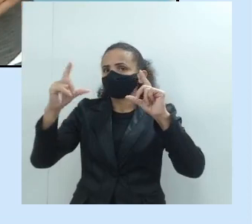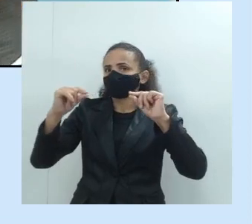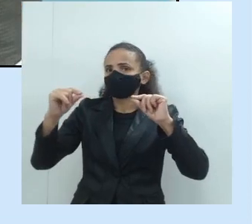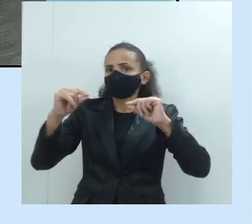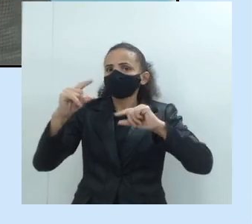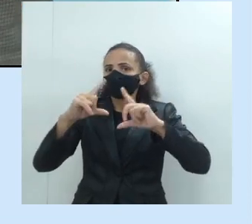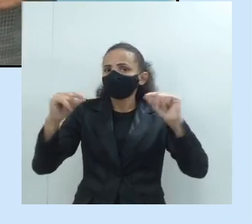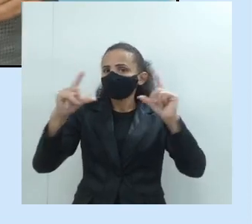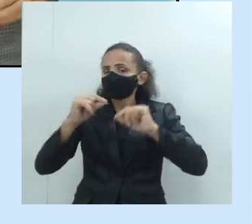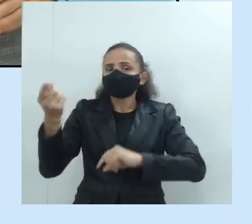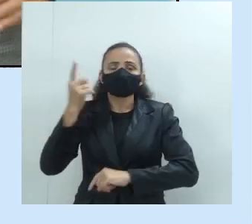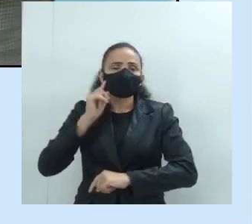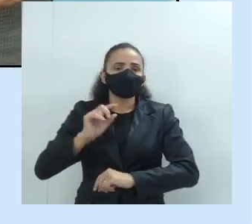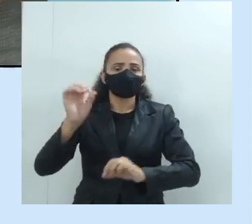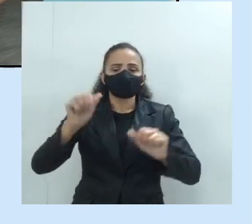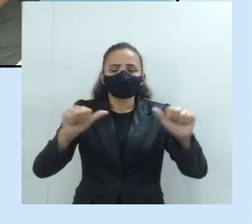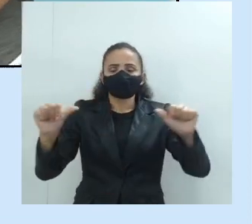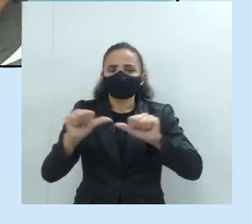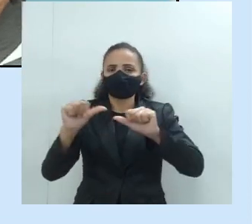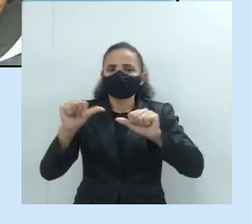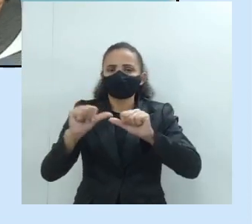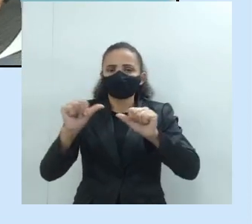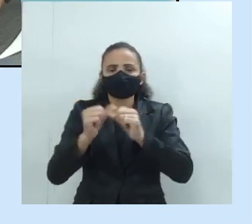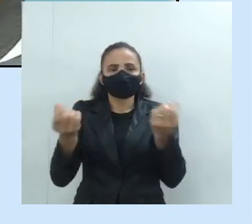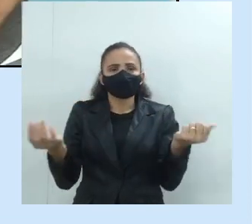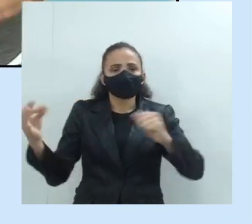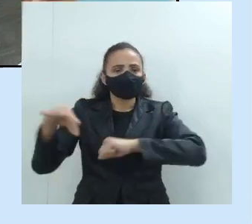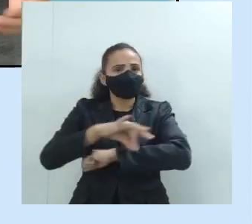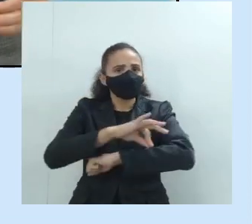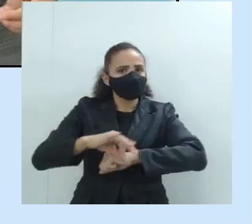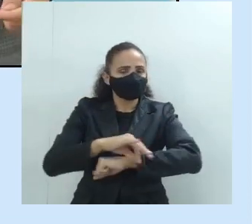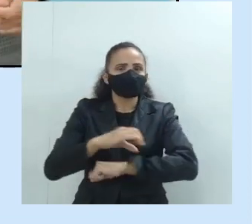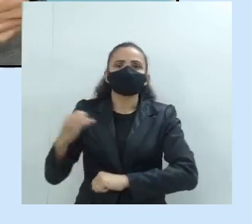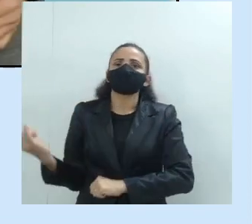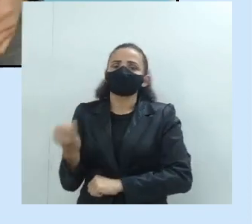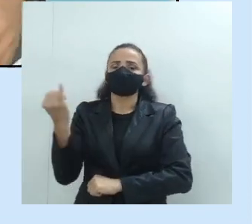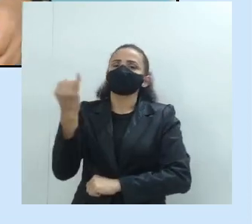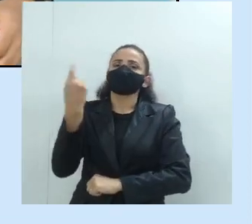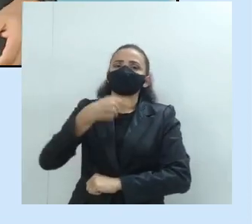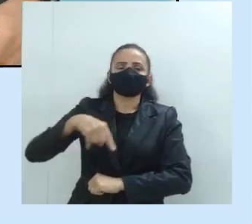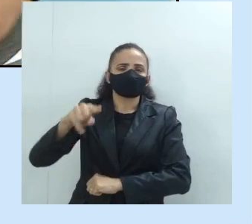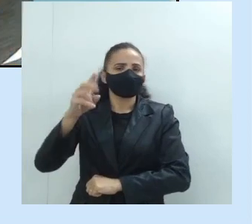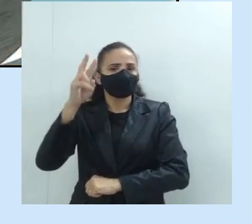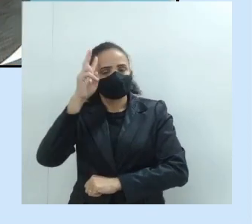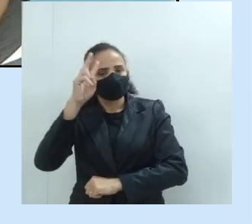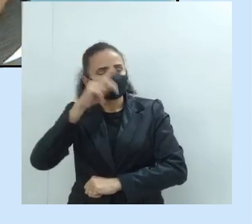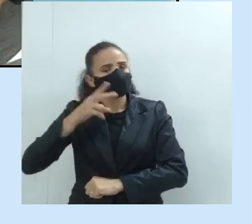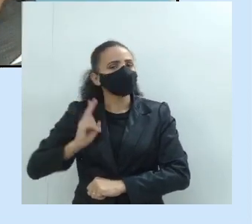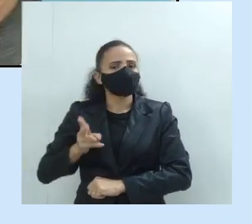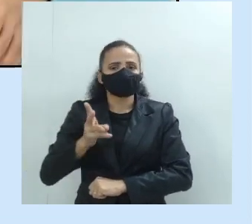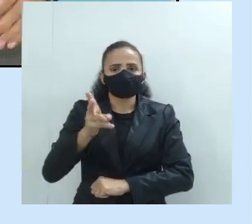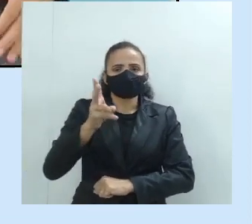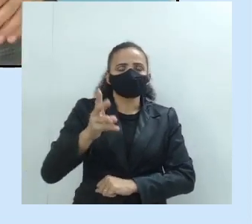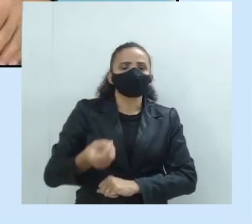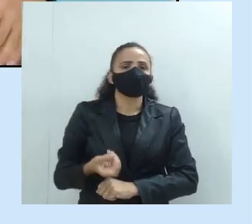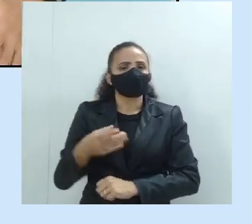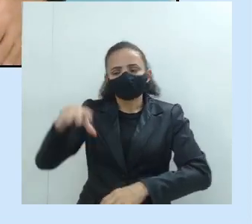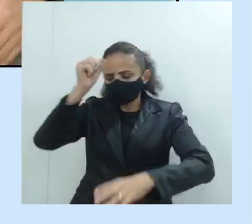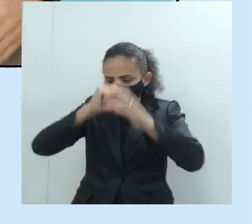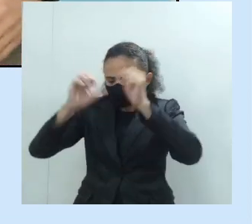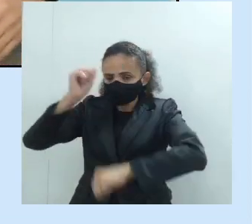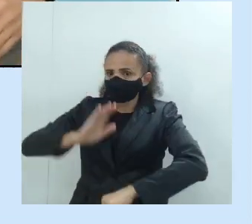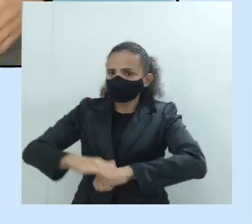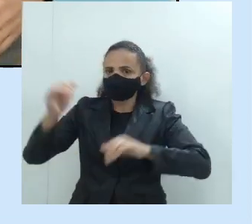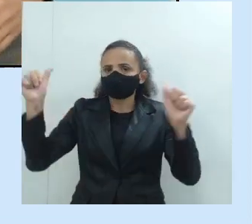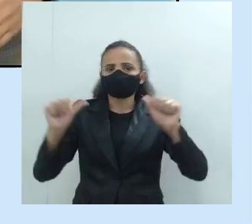verificar o uso da simetria na arquitetura, que é muito chamativo aí. Tá tranquilo? Segue com a gente para a gente aprender um pouquinho